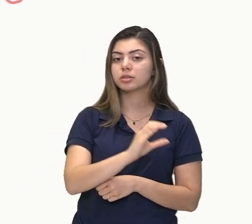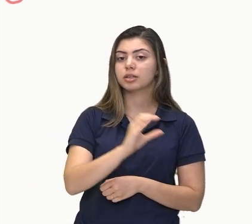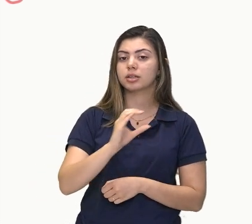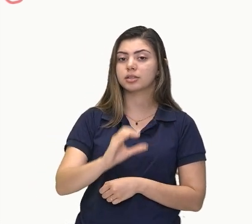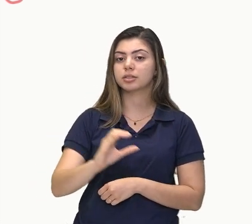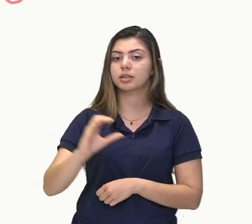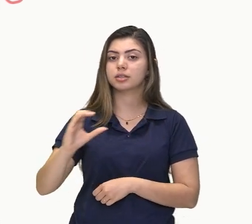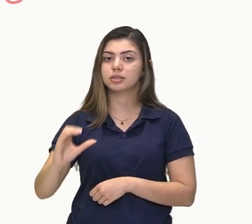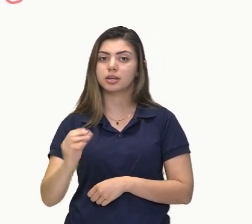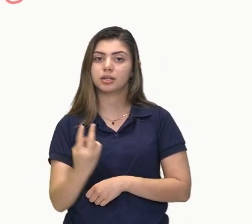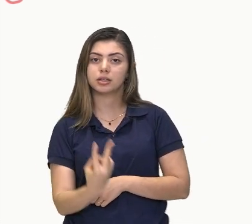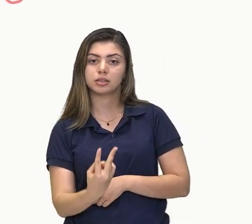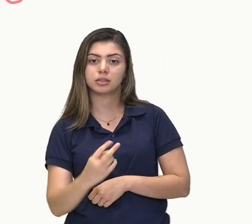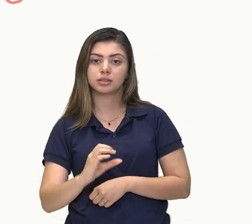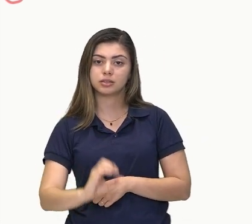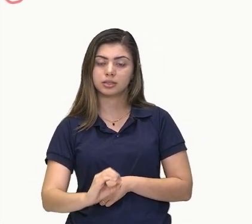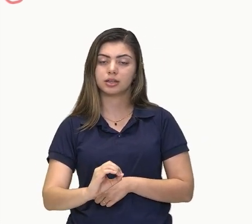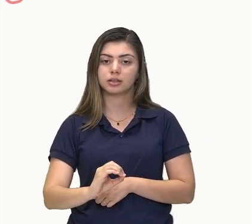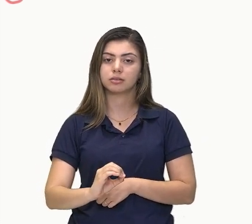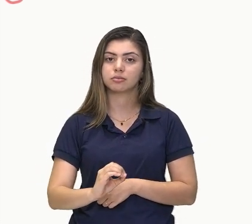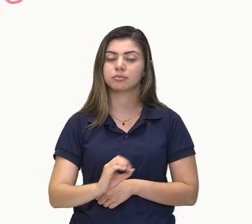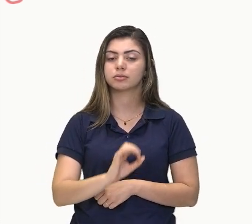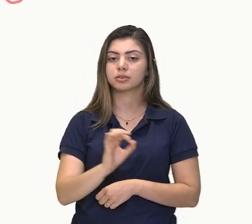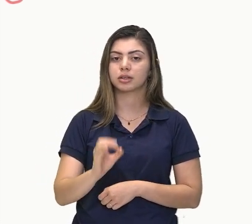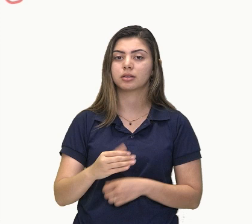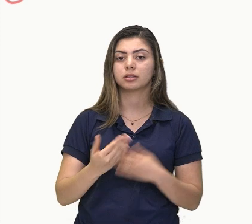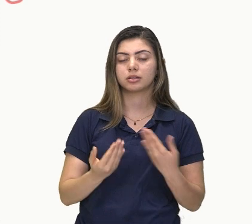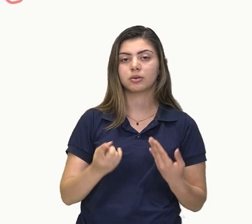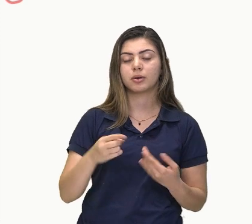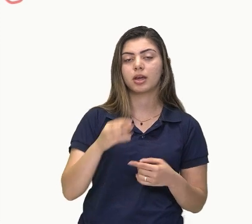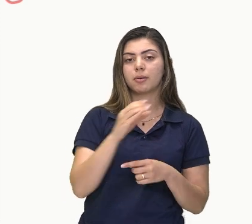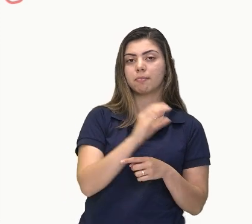tá? Então, é um carbono que está ligado